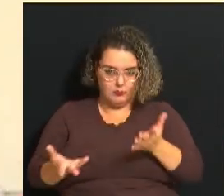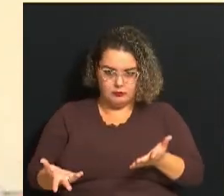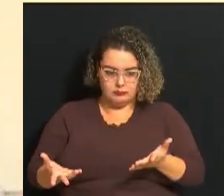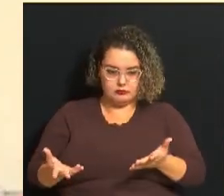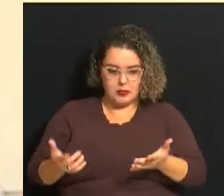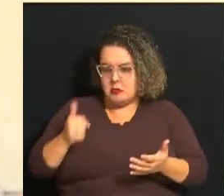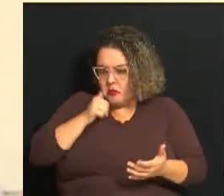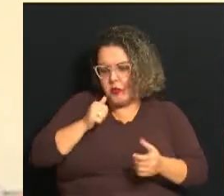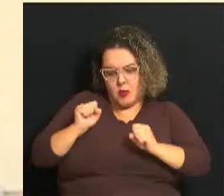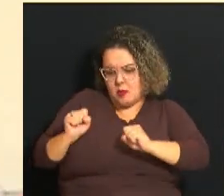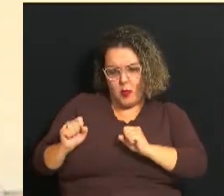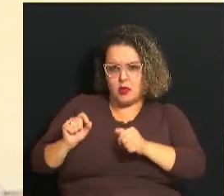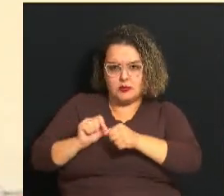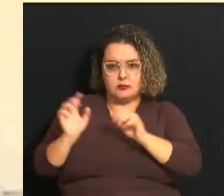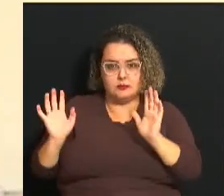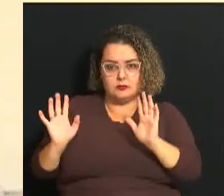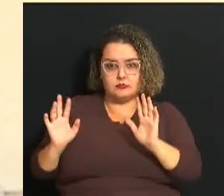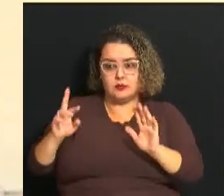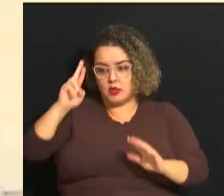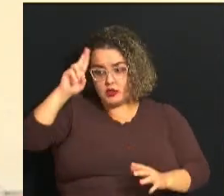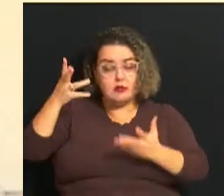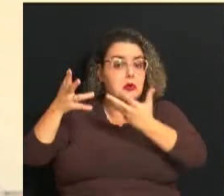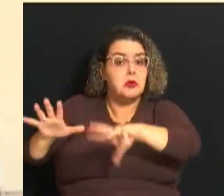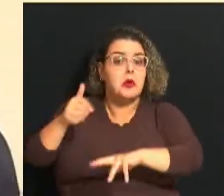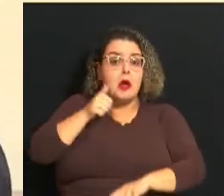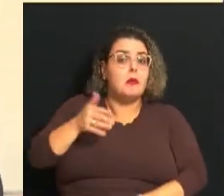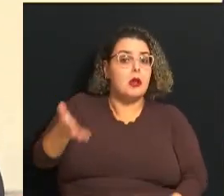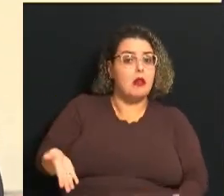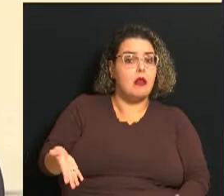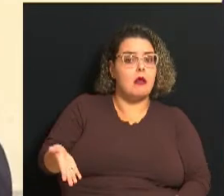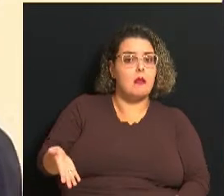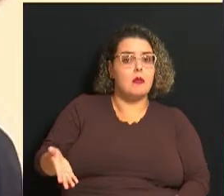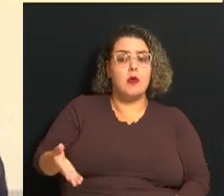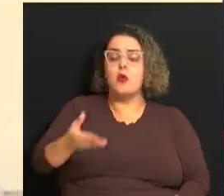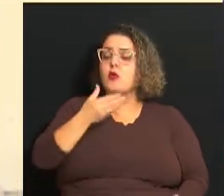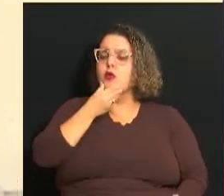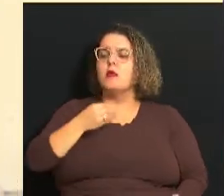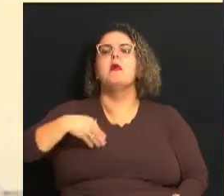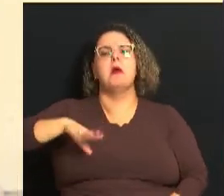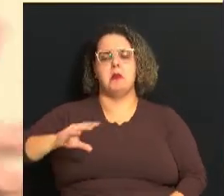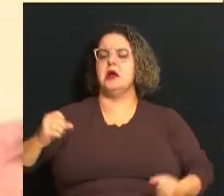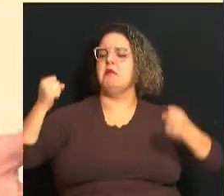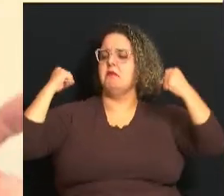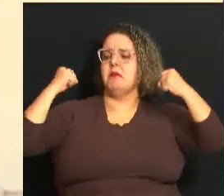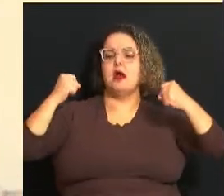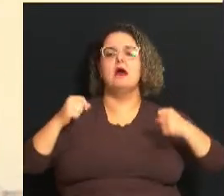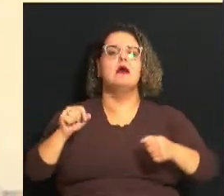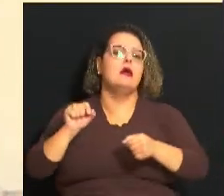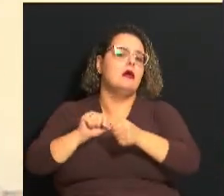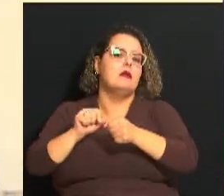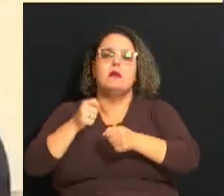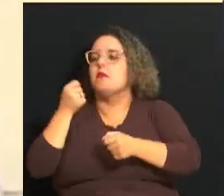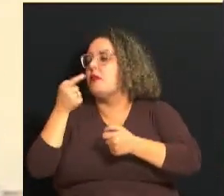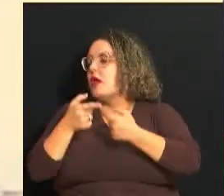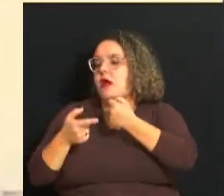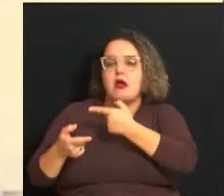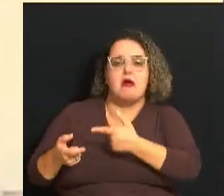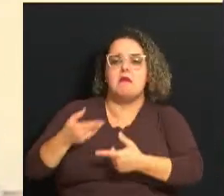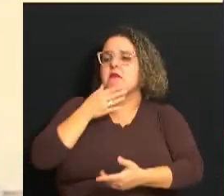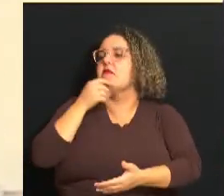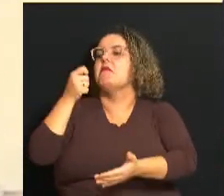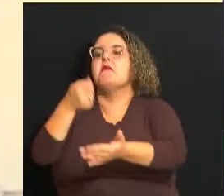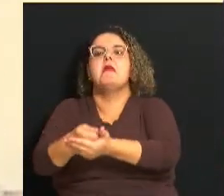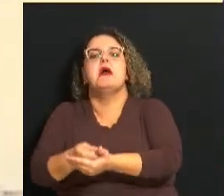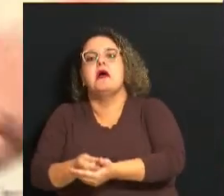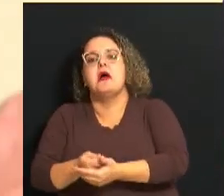todas as tarefas mas o chefe não quer porque ele imagina que os homens né fazem piadas é uma fábricas machistas isso